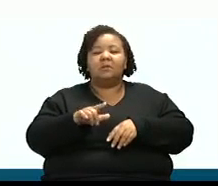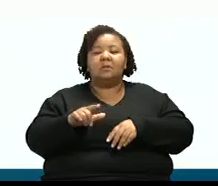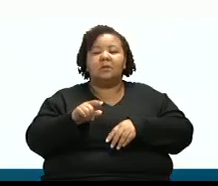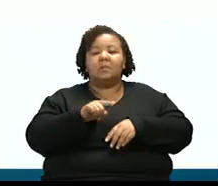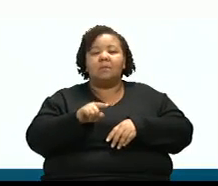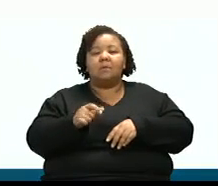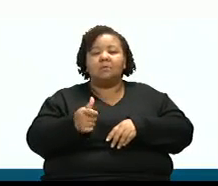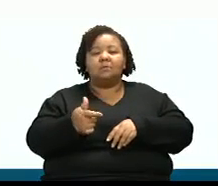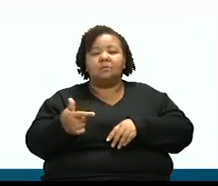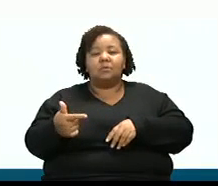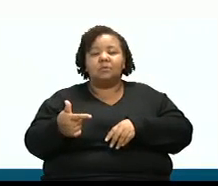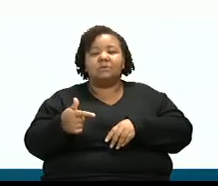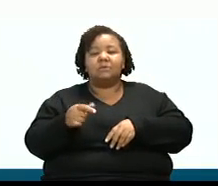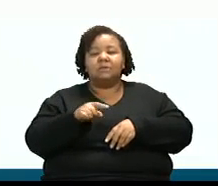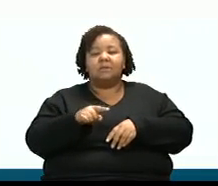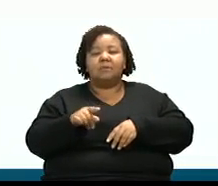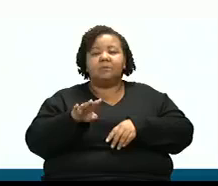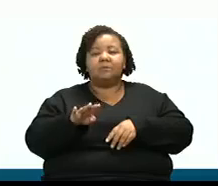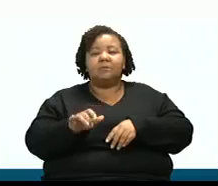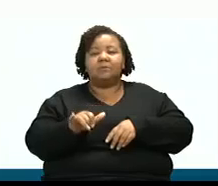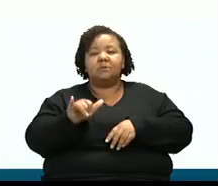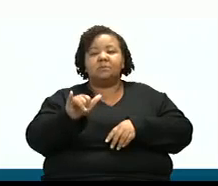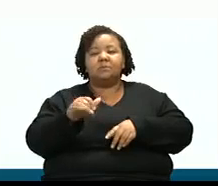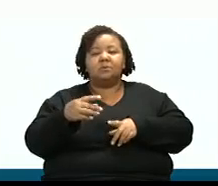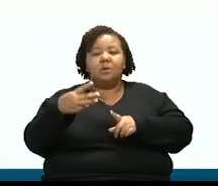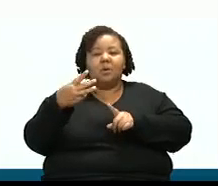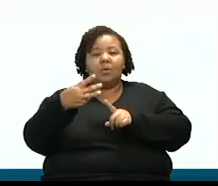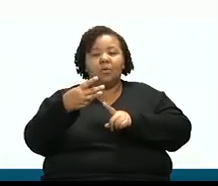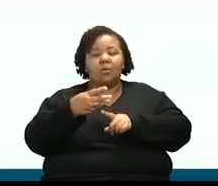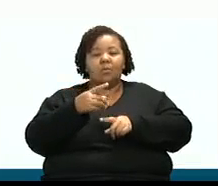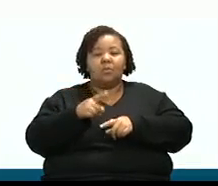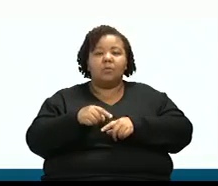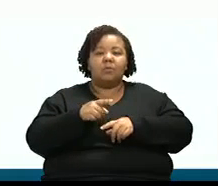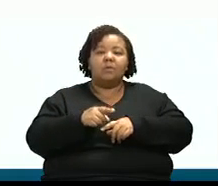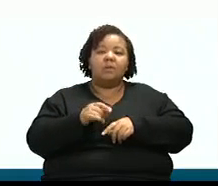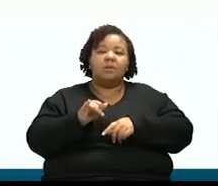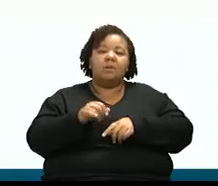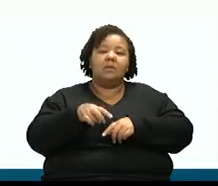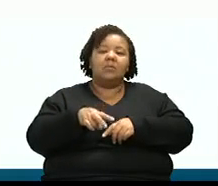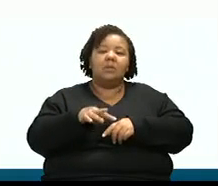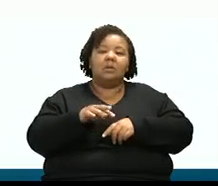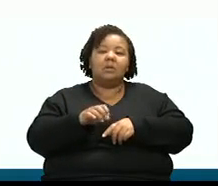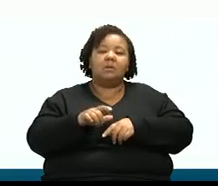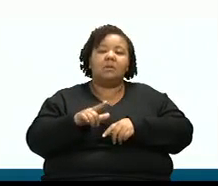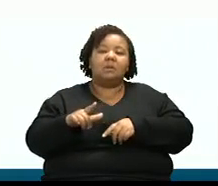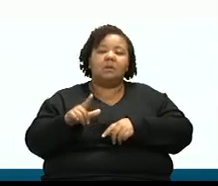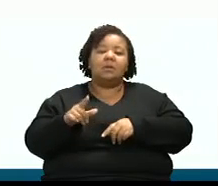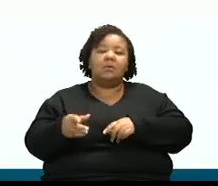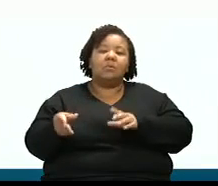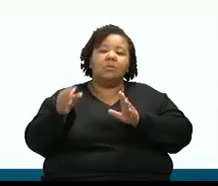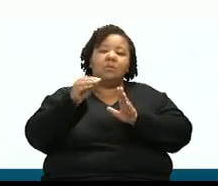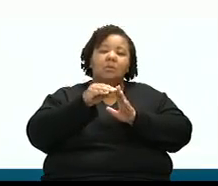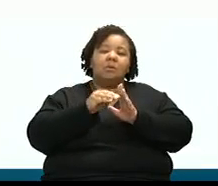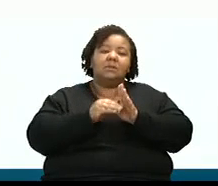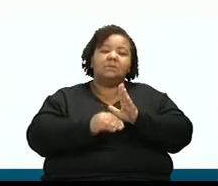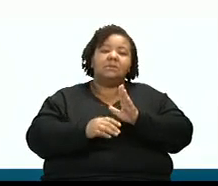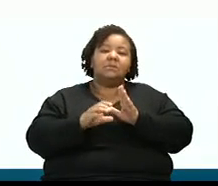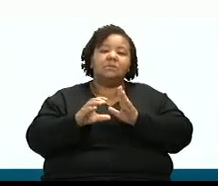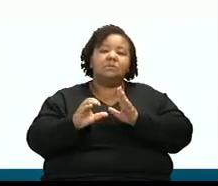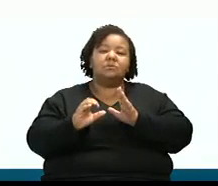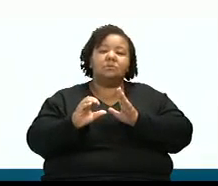12y², que é menos 4y². Por ser uma integral indefinida, eu acrescento a constante